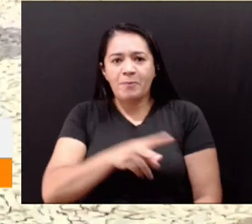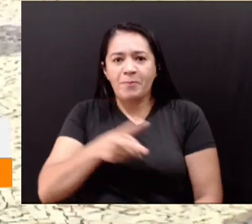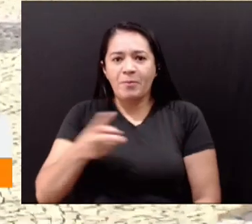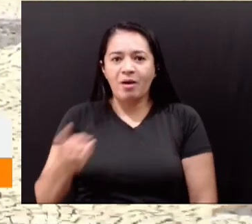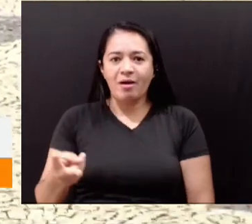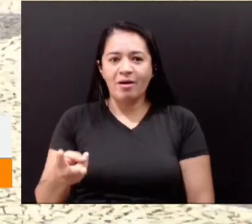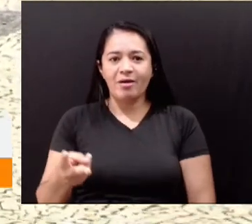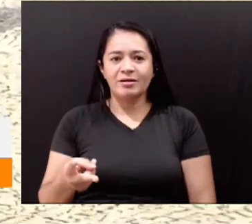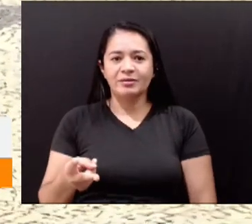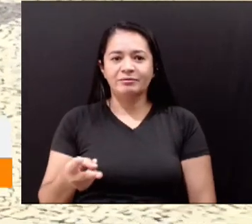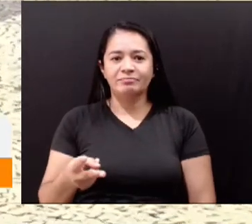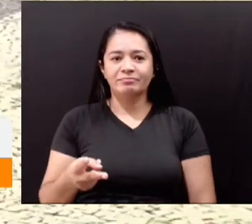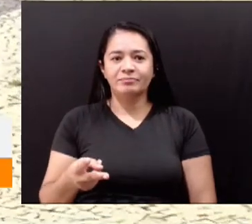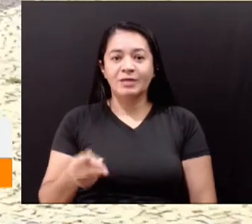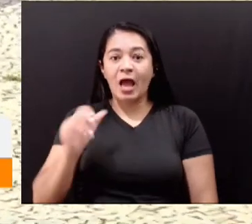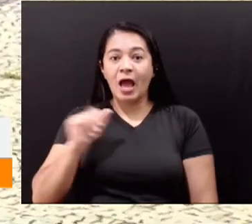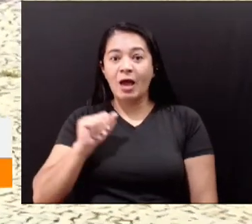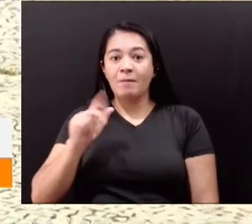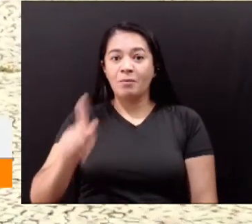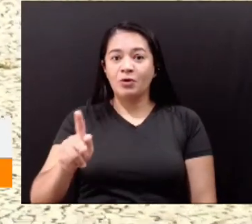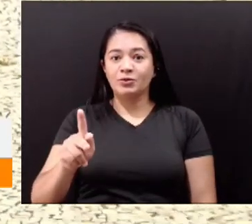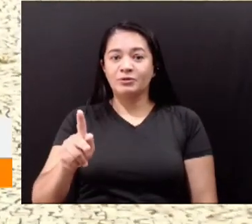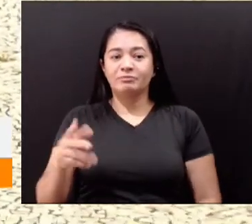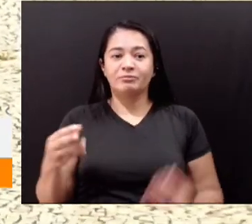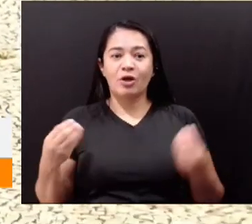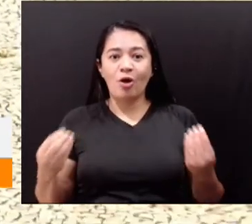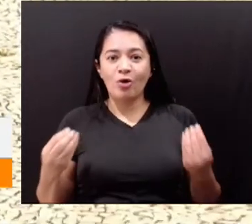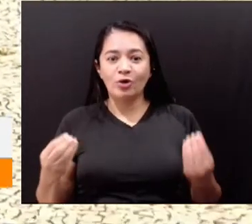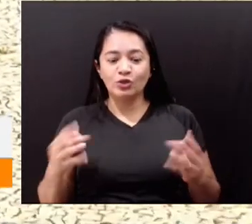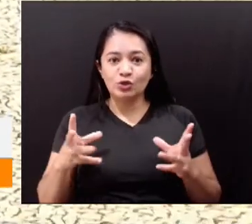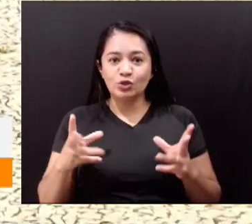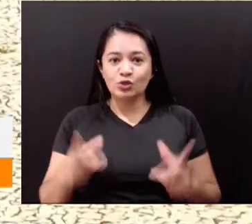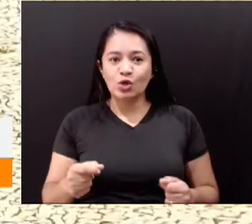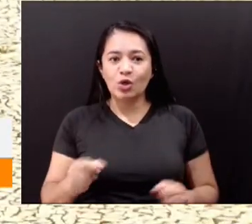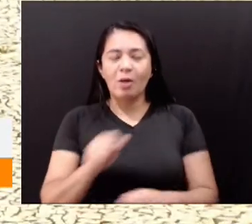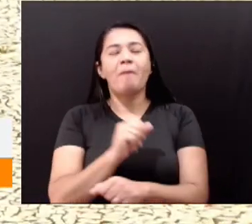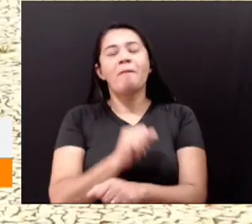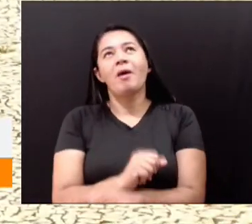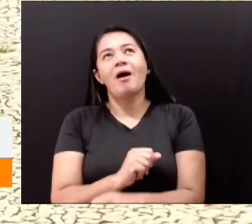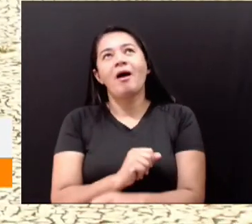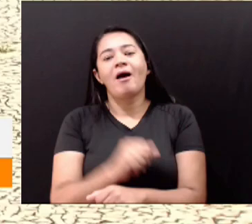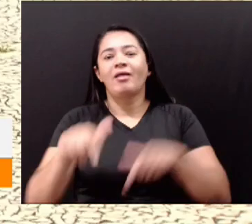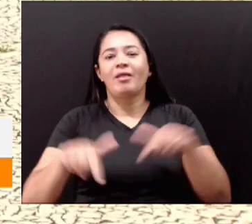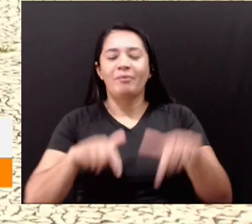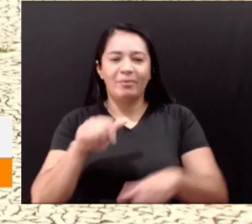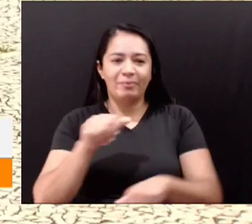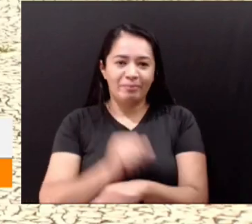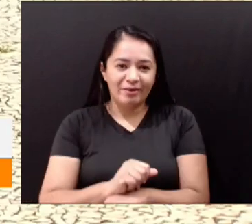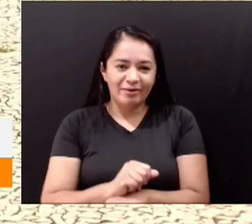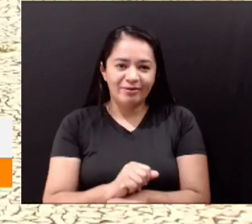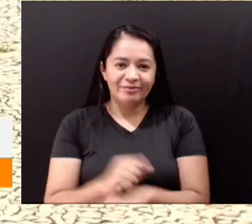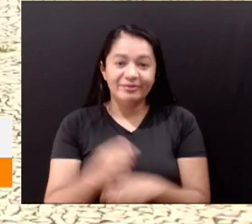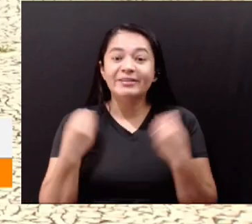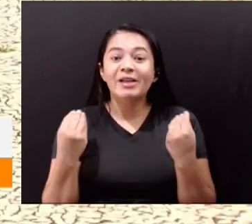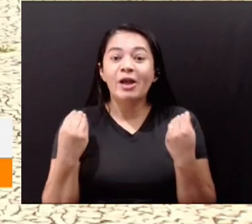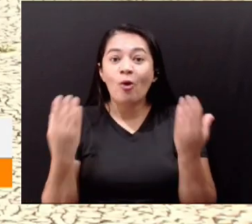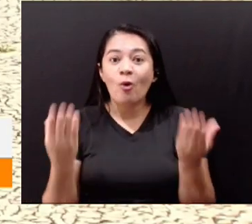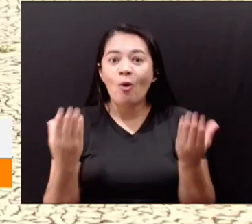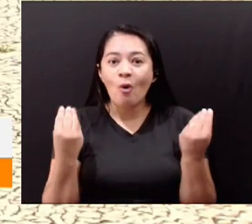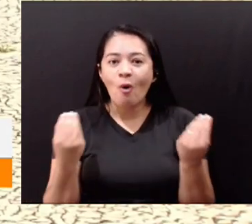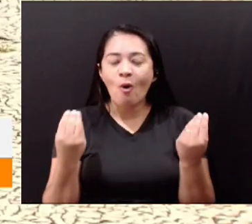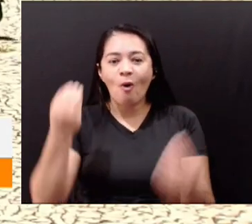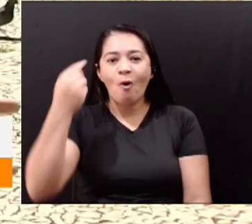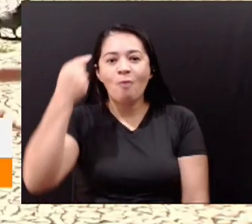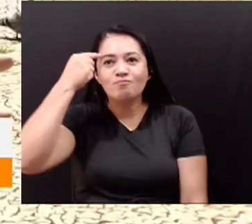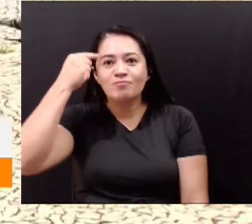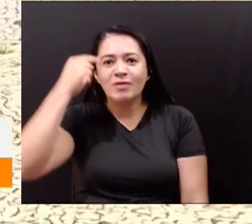a aposentadoria, quando todo mundo para de trabalhar, e aí? Como fica a cabeça? Será que é legal